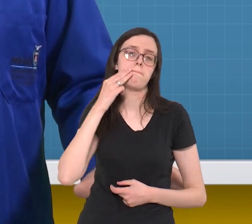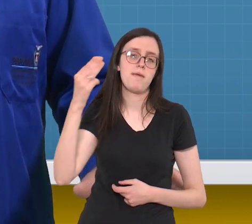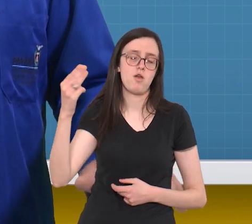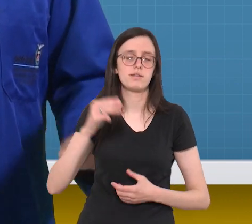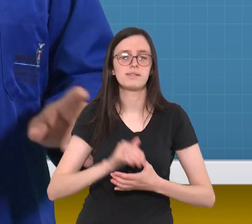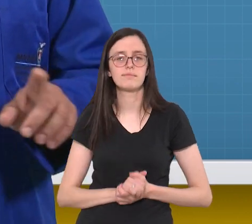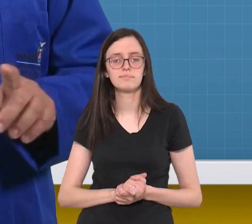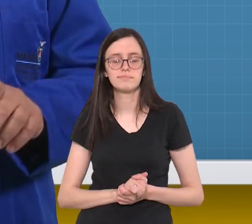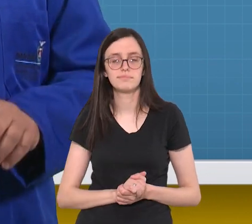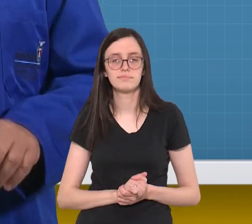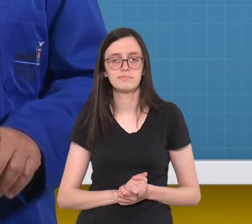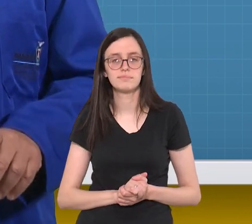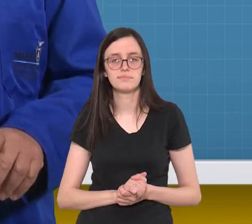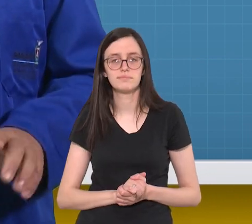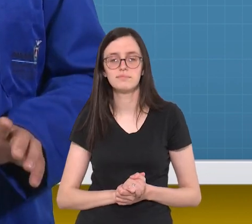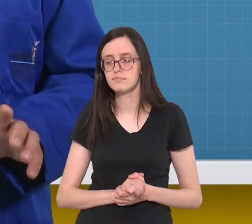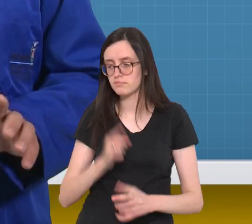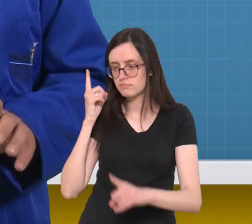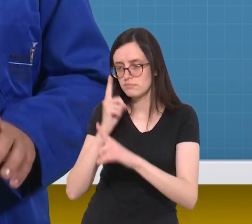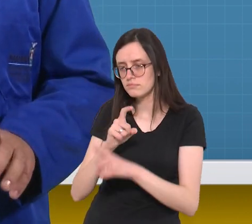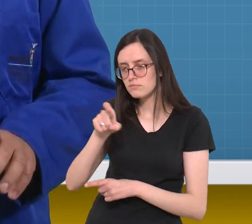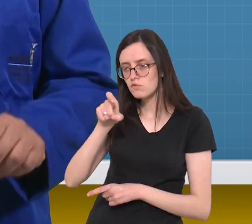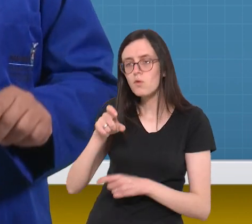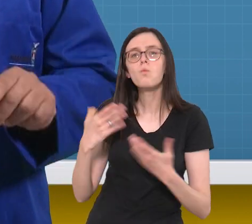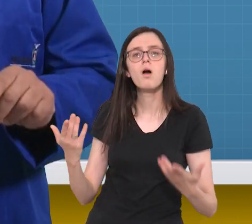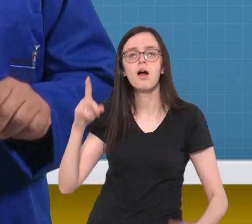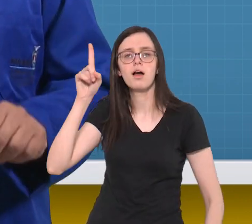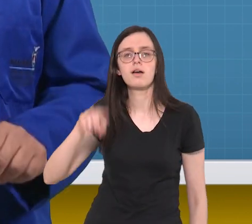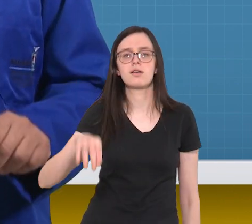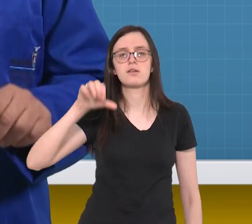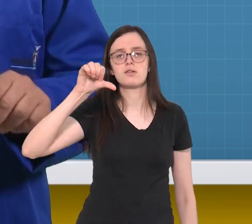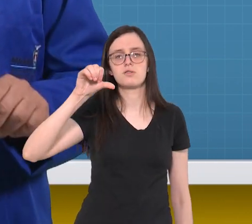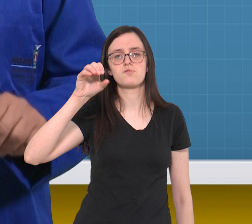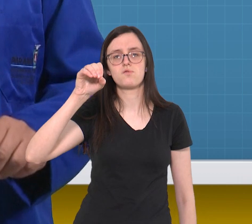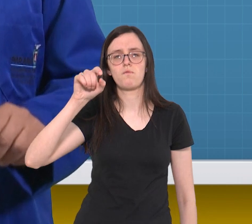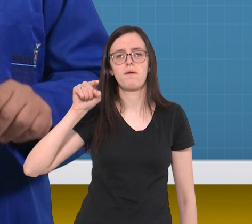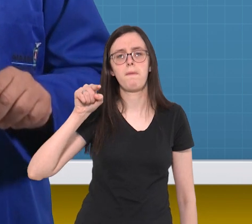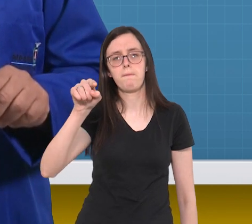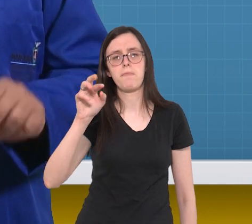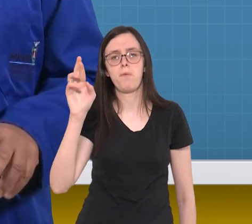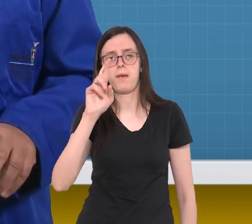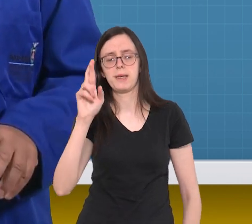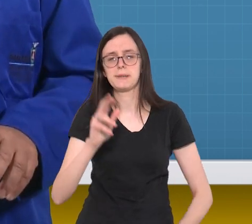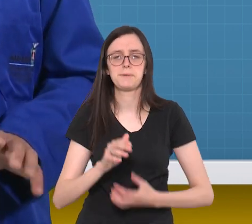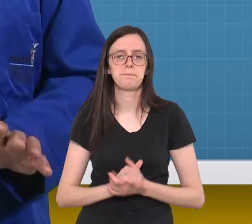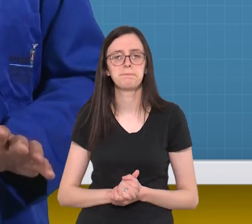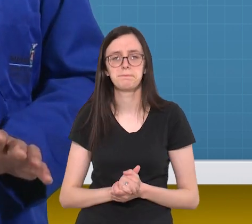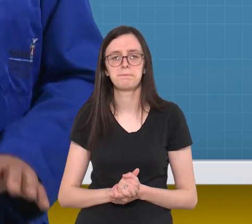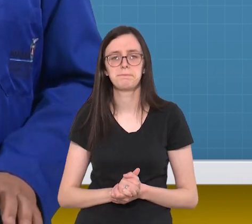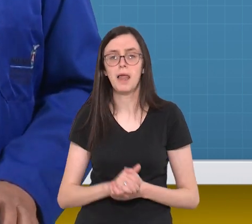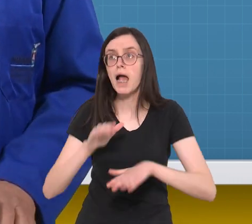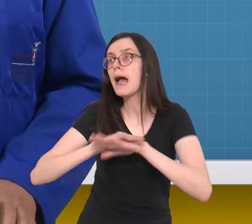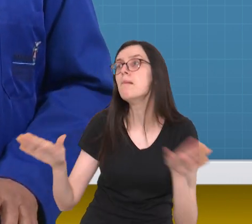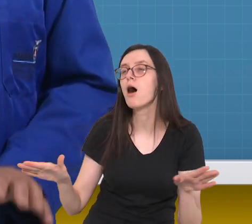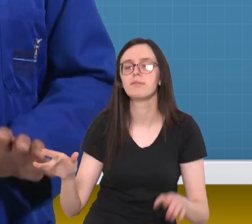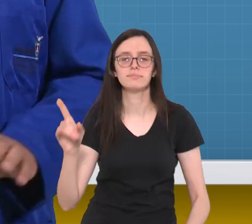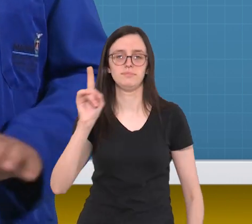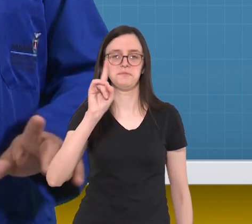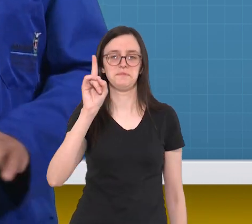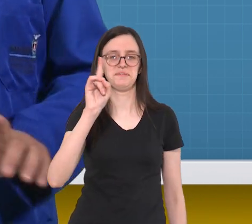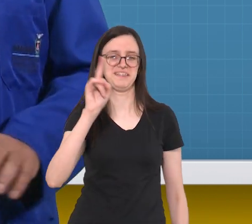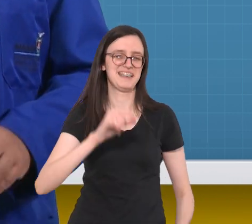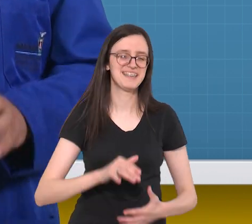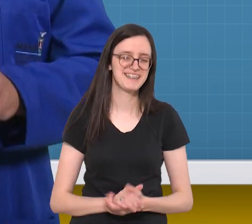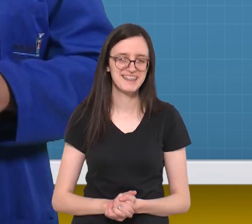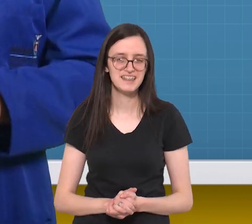equação, o valor de x é de 90 mil reais. Acabou o problema, professor?